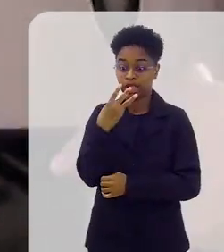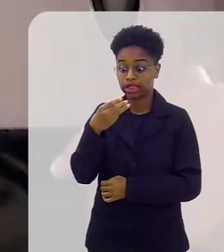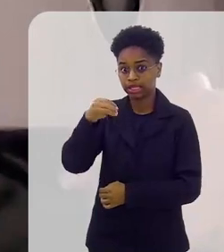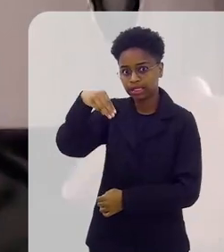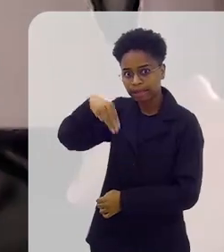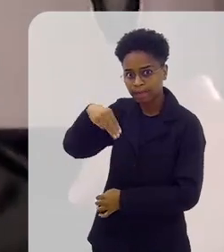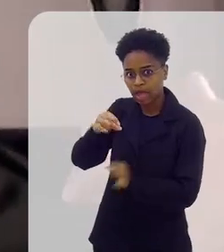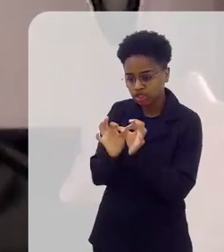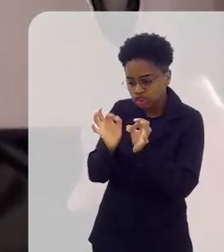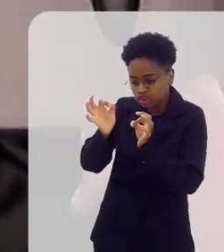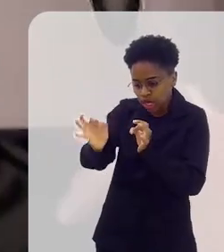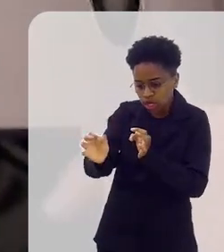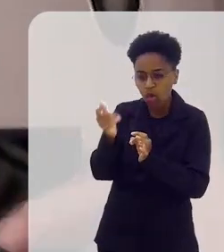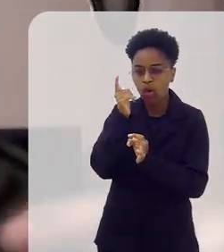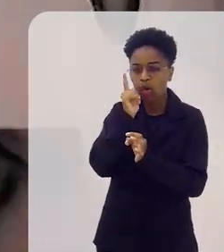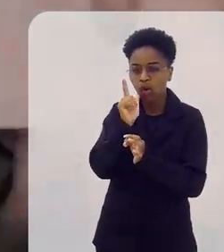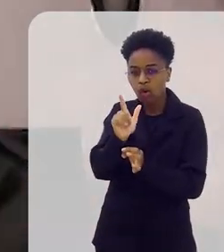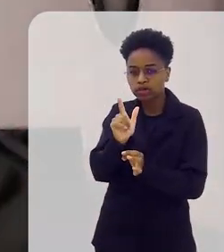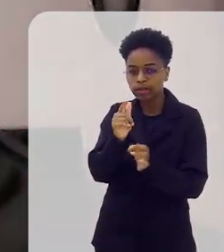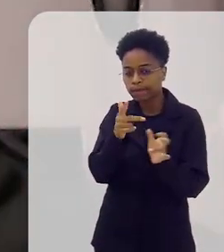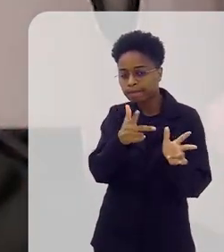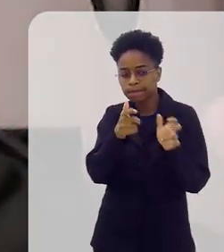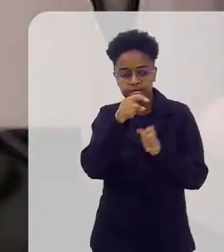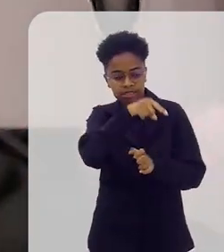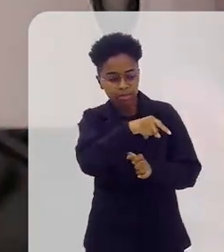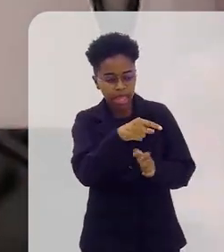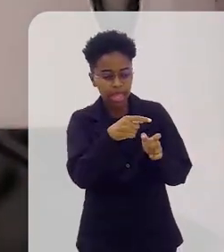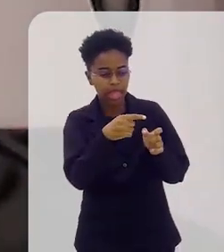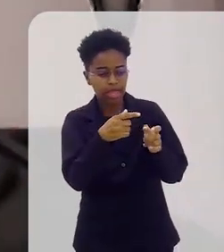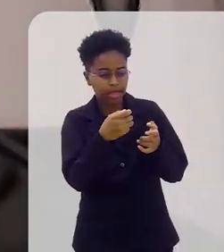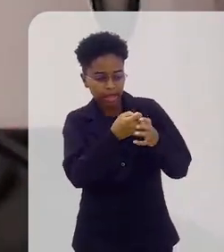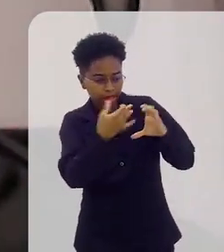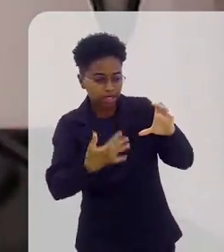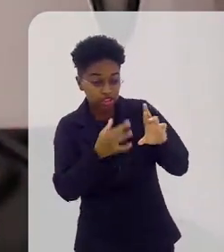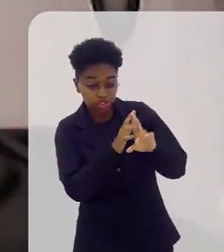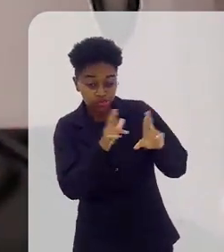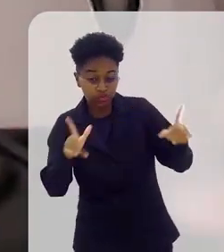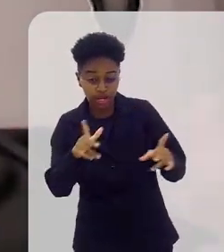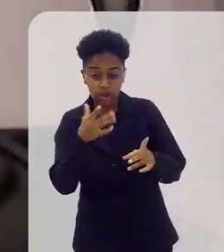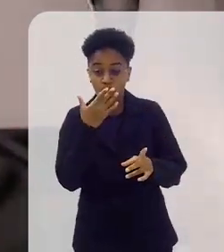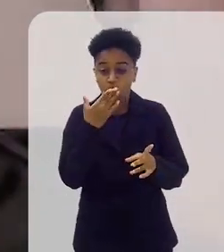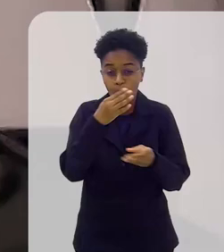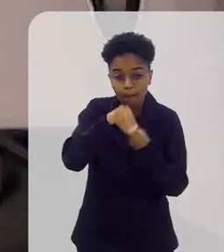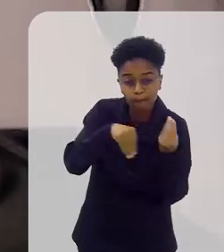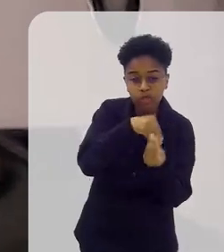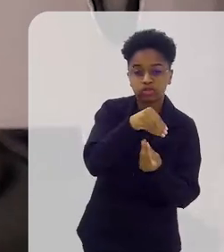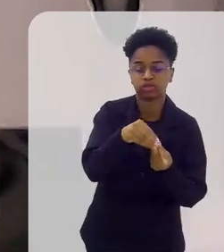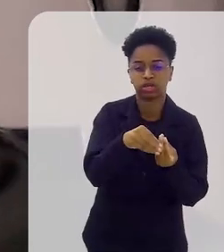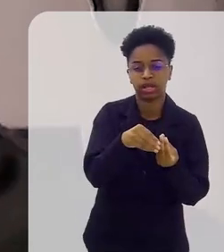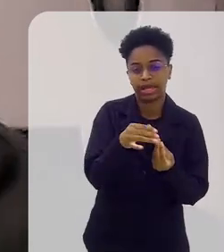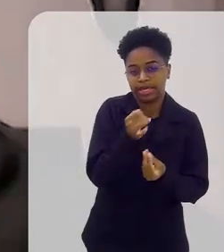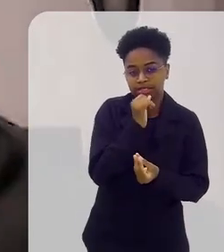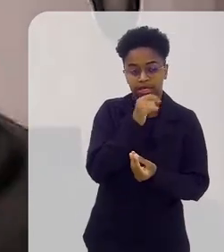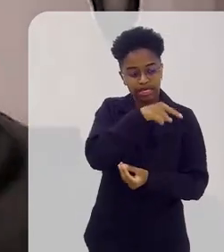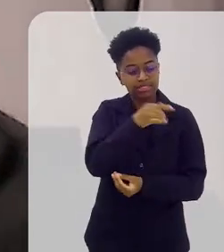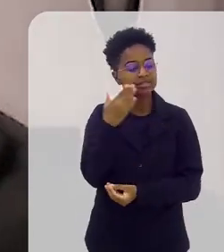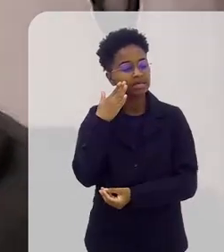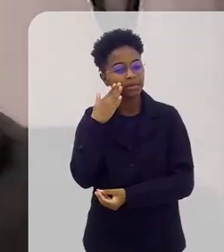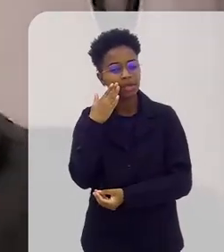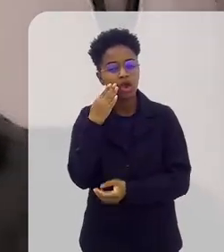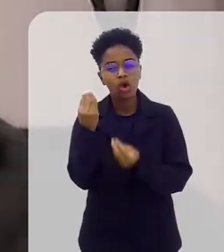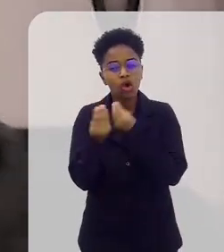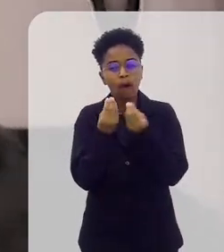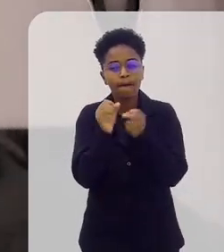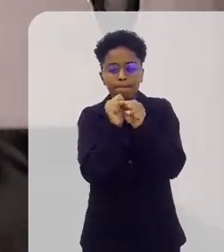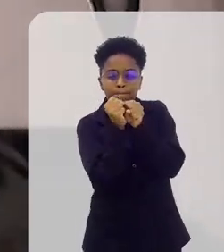30 metros de distância você ia ver aquele elemento alegórico de uma outra maneira. O João tinha